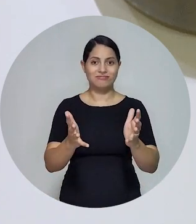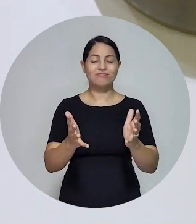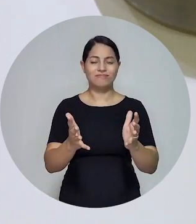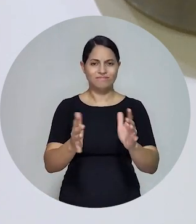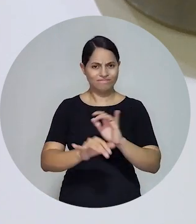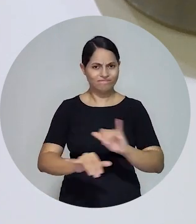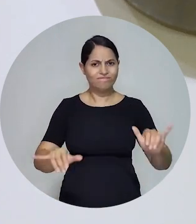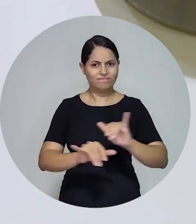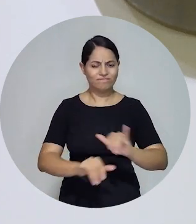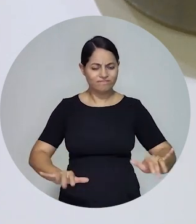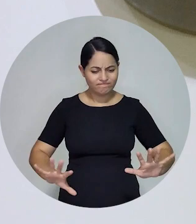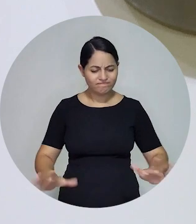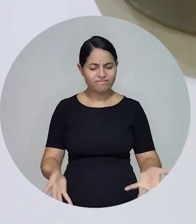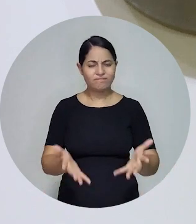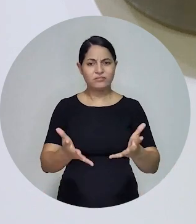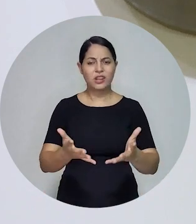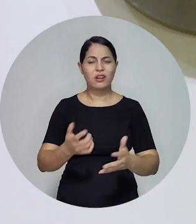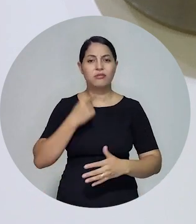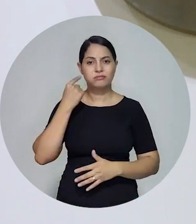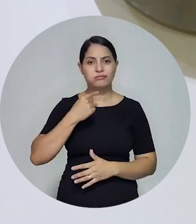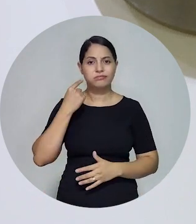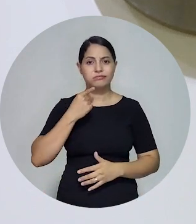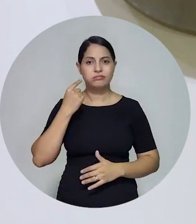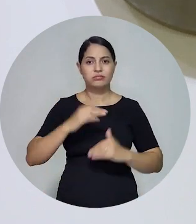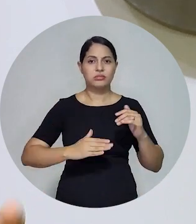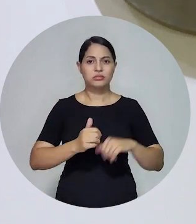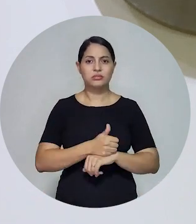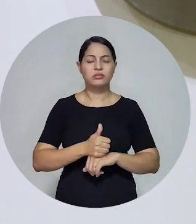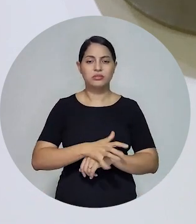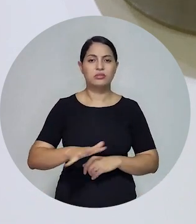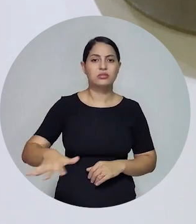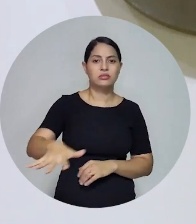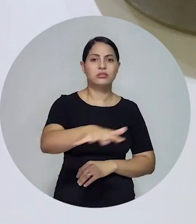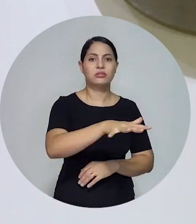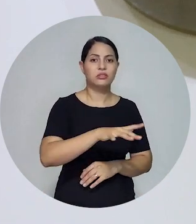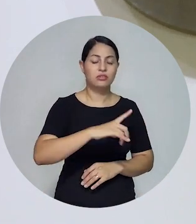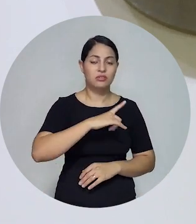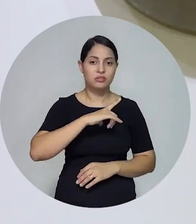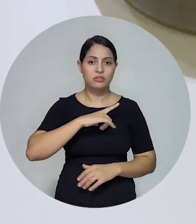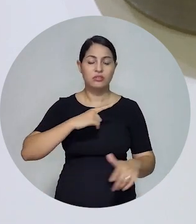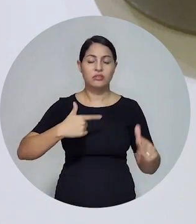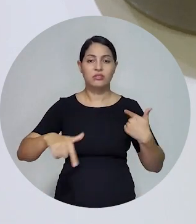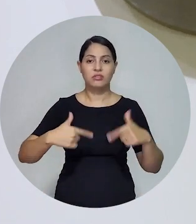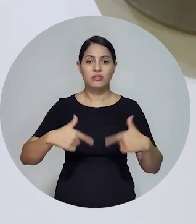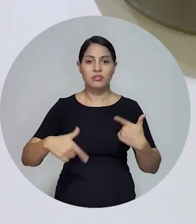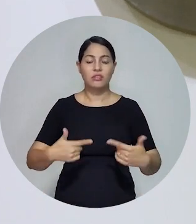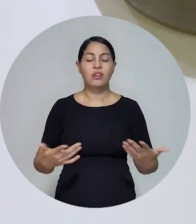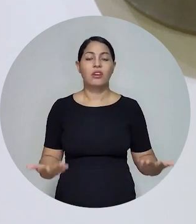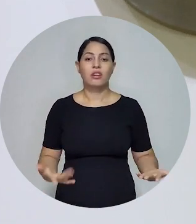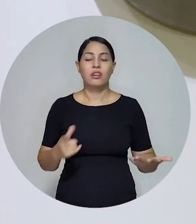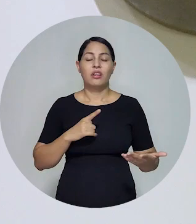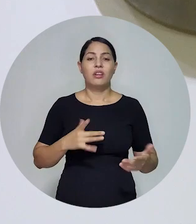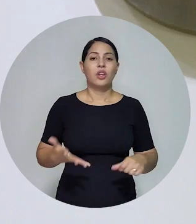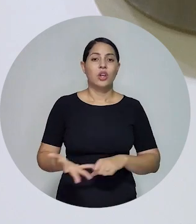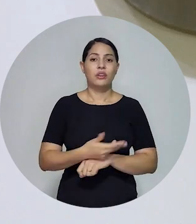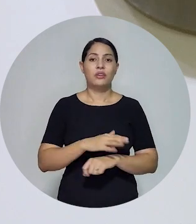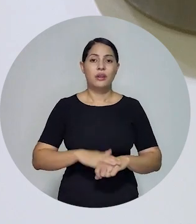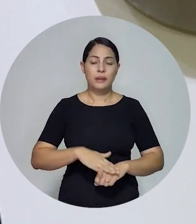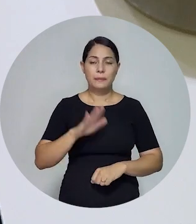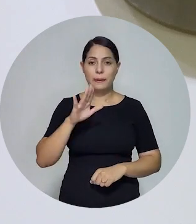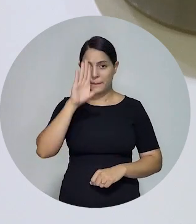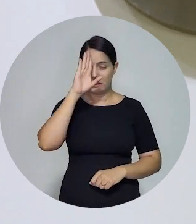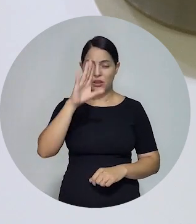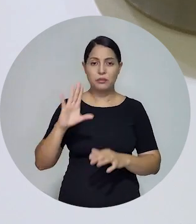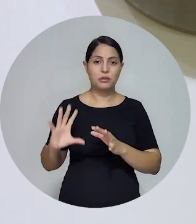missões impulsionar a advocacia em um mercado de trabalho, tornando os advogados e advogadas sempre cada vez